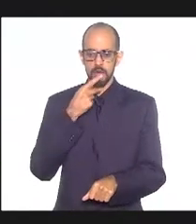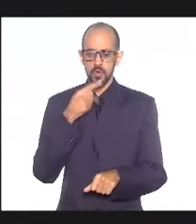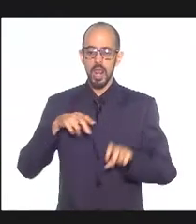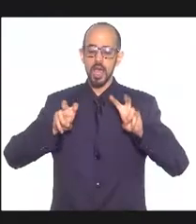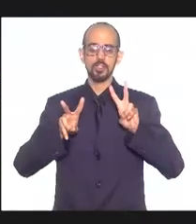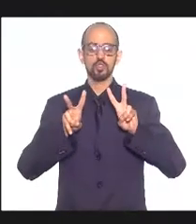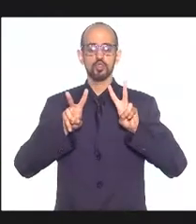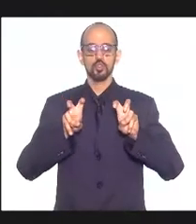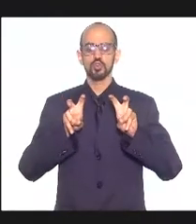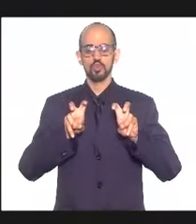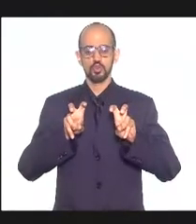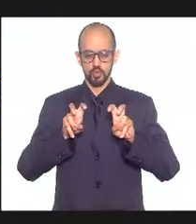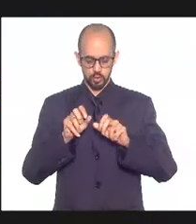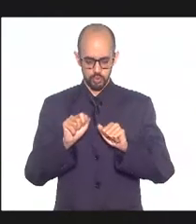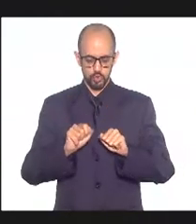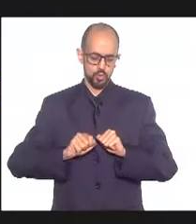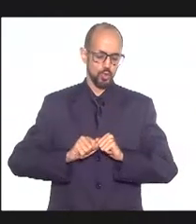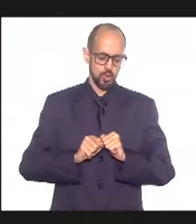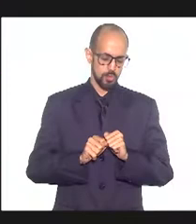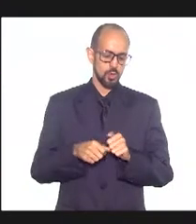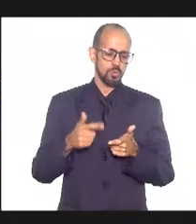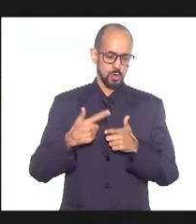questão, antes